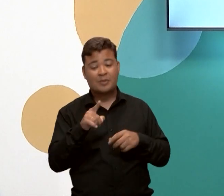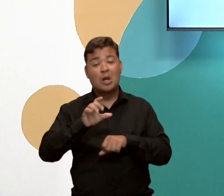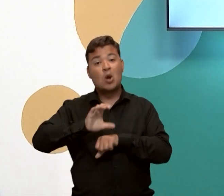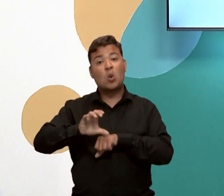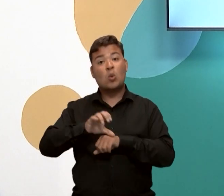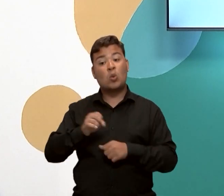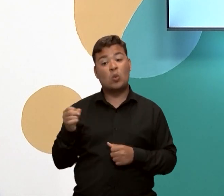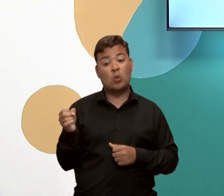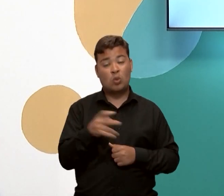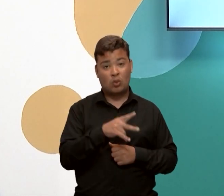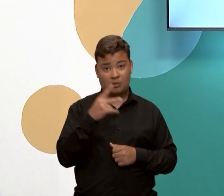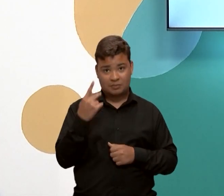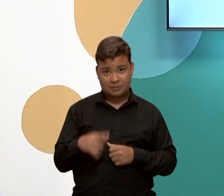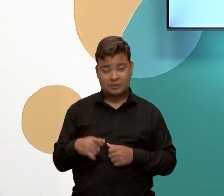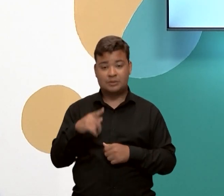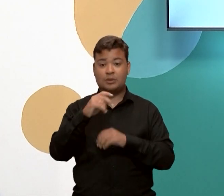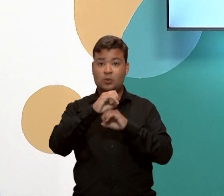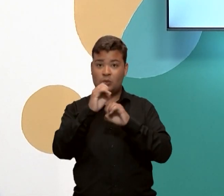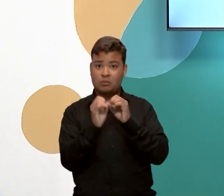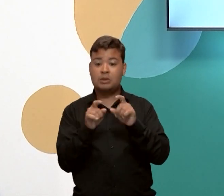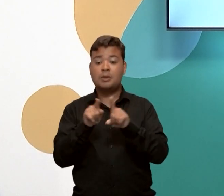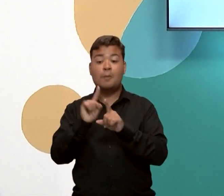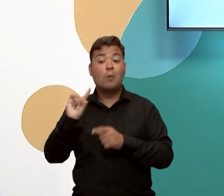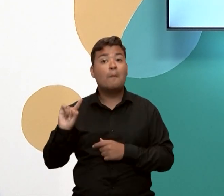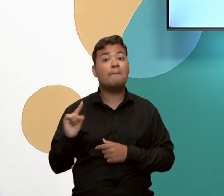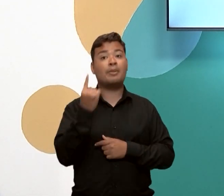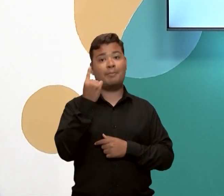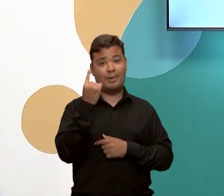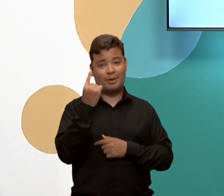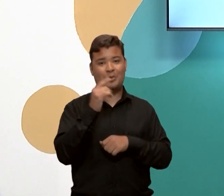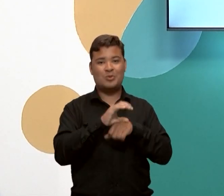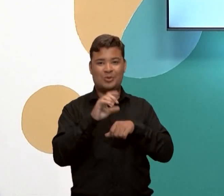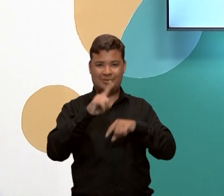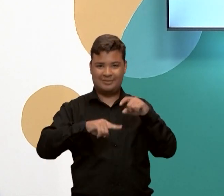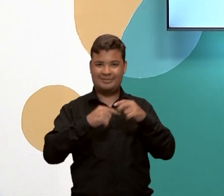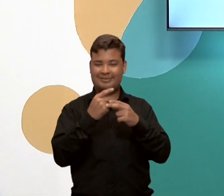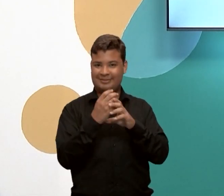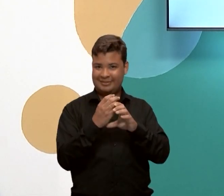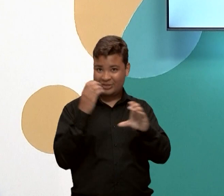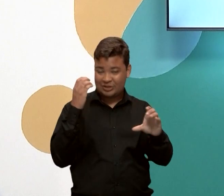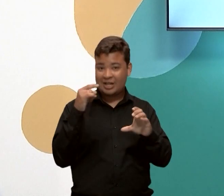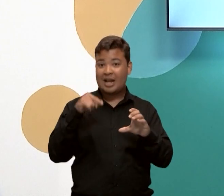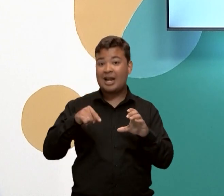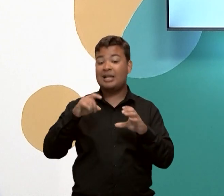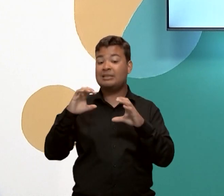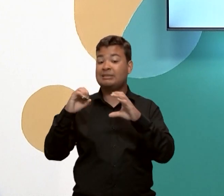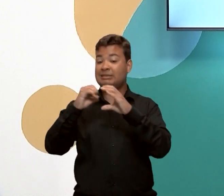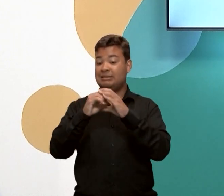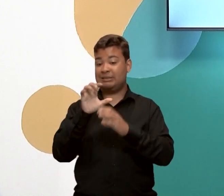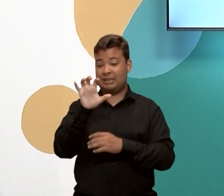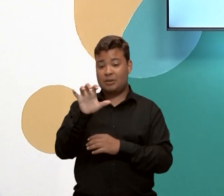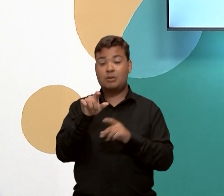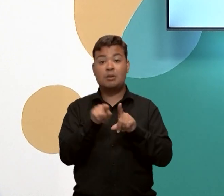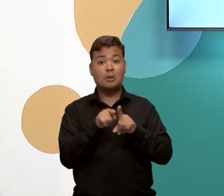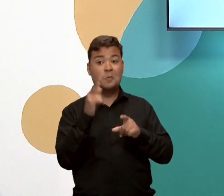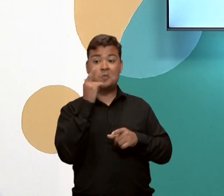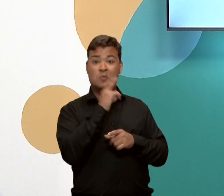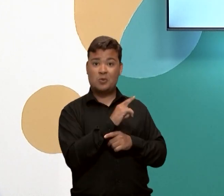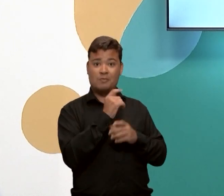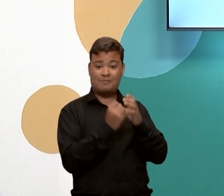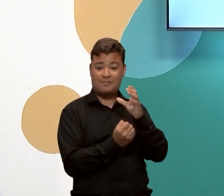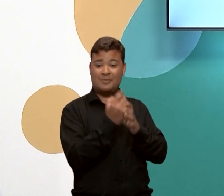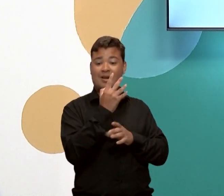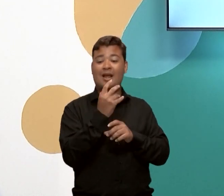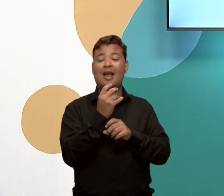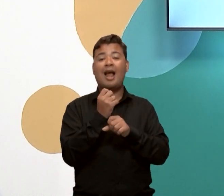novo na UFG, é pioneiro na região centro-oeste e surgiu, foi lançado no ano do centenário de Aparecida de Goiânia.